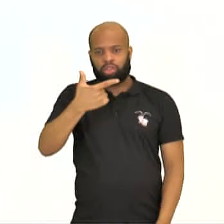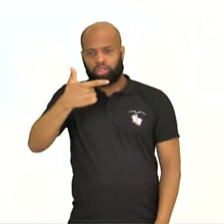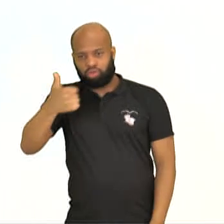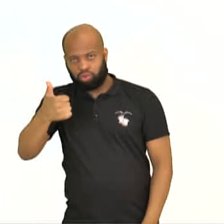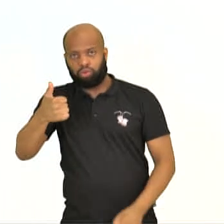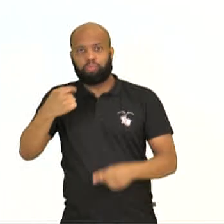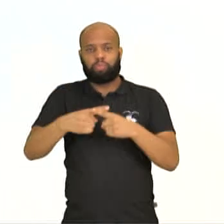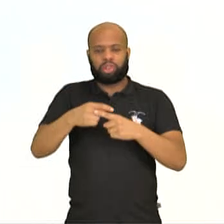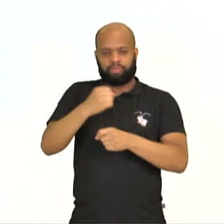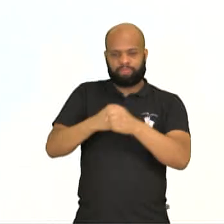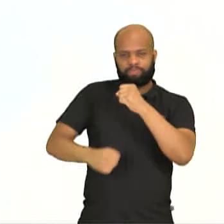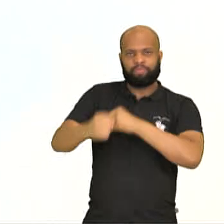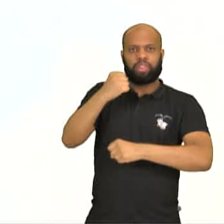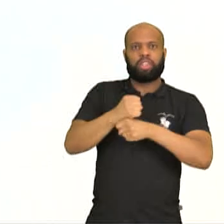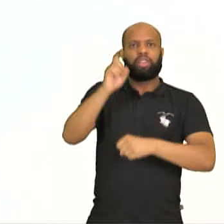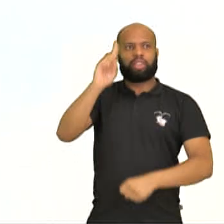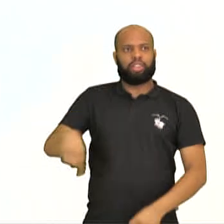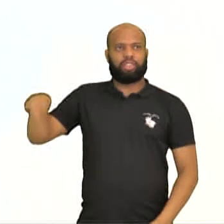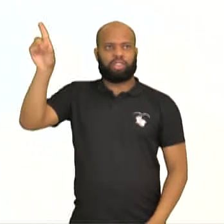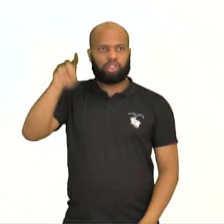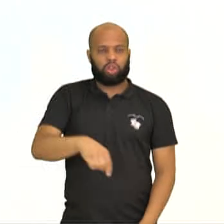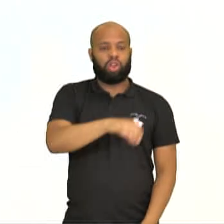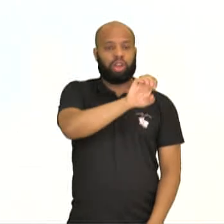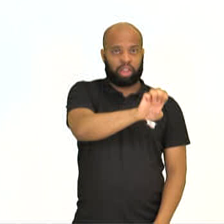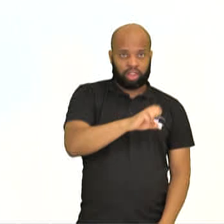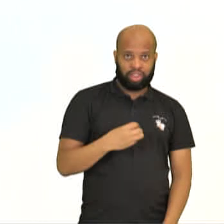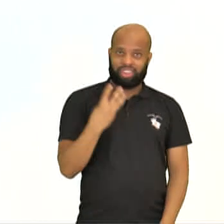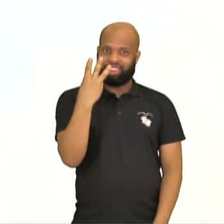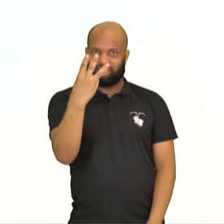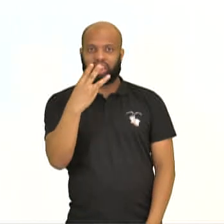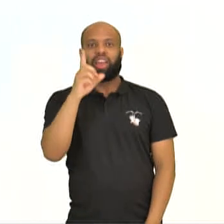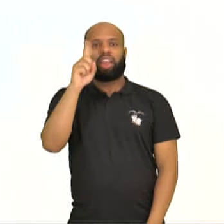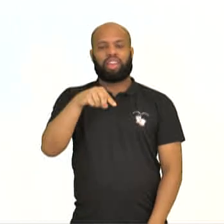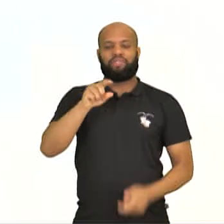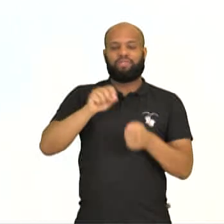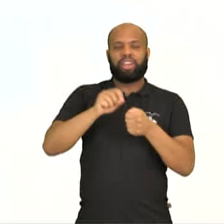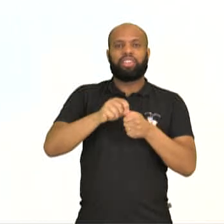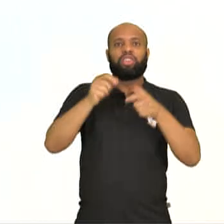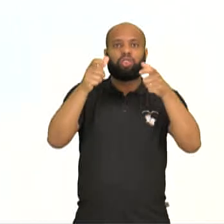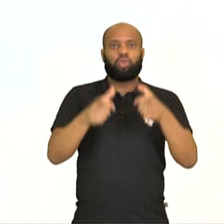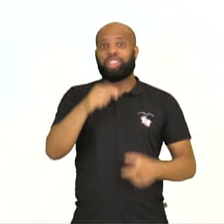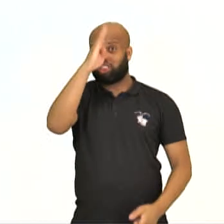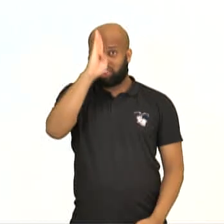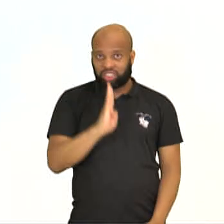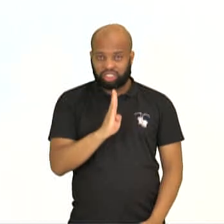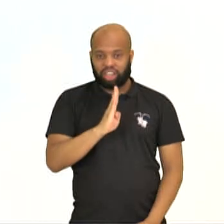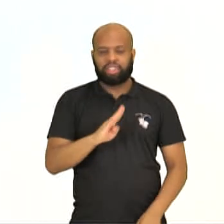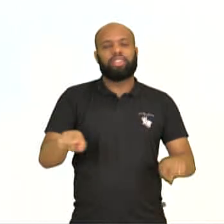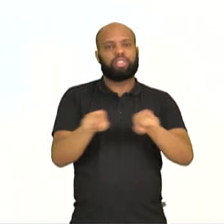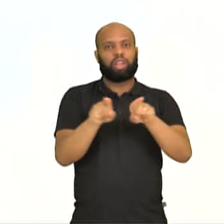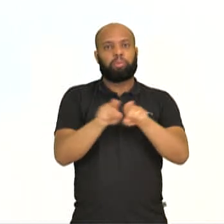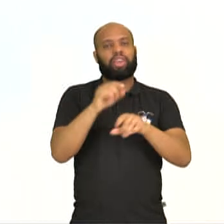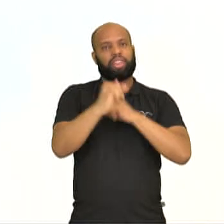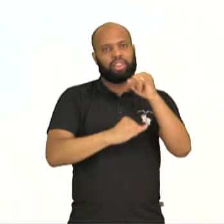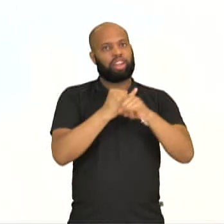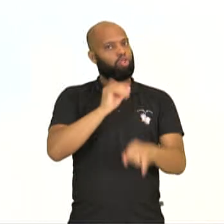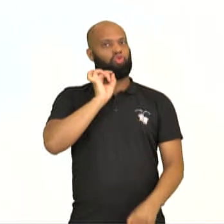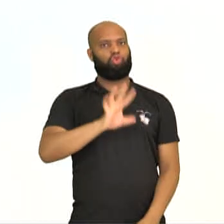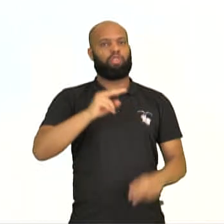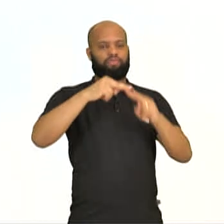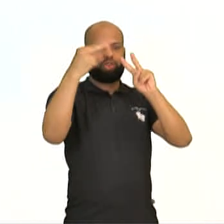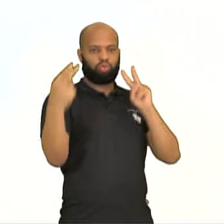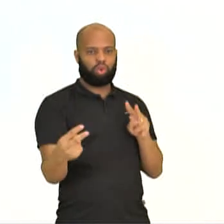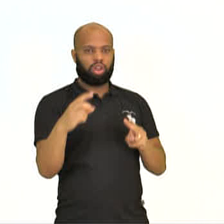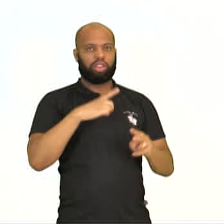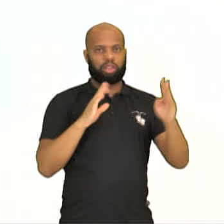2020. A Electronic Entertainment Expo, E3, será realizada gratuita e exclusivamente pela internet entre os